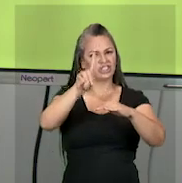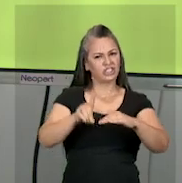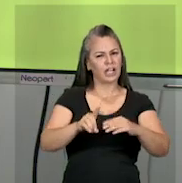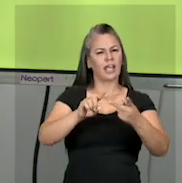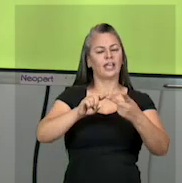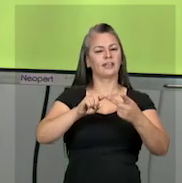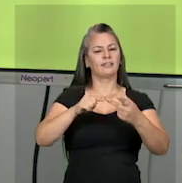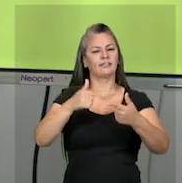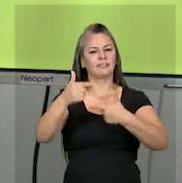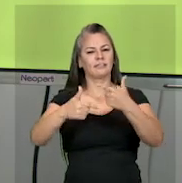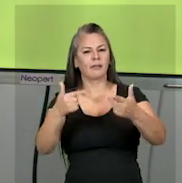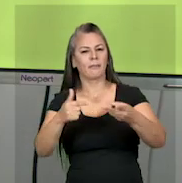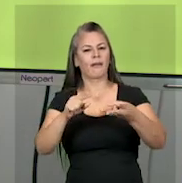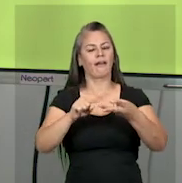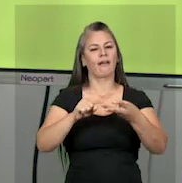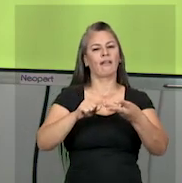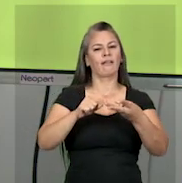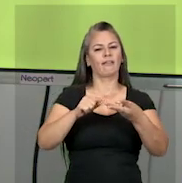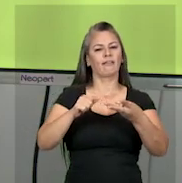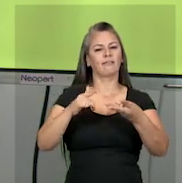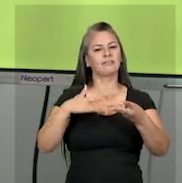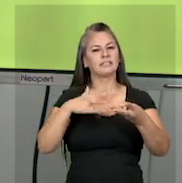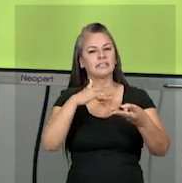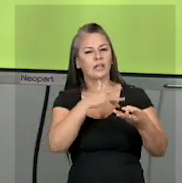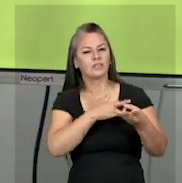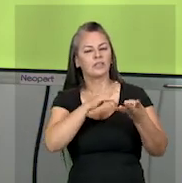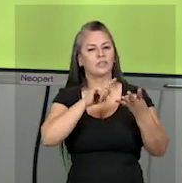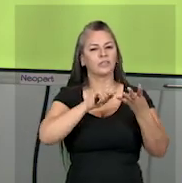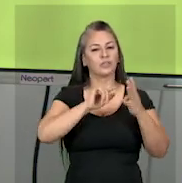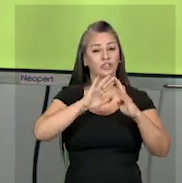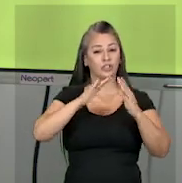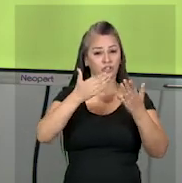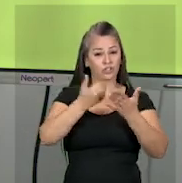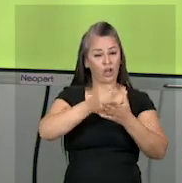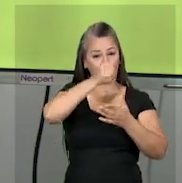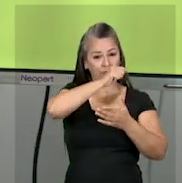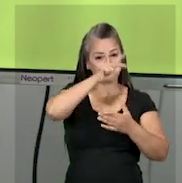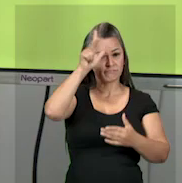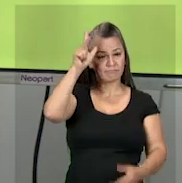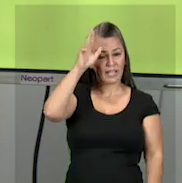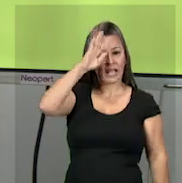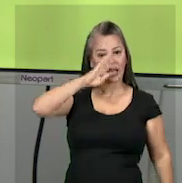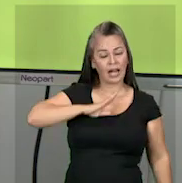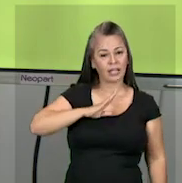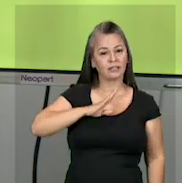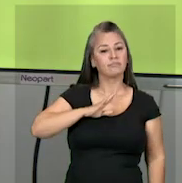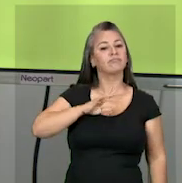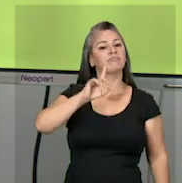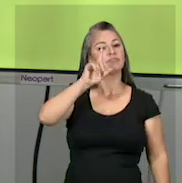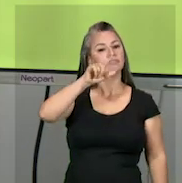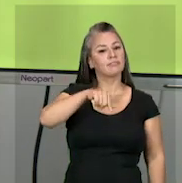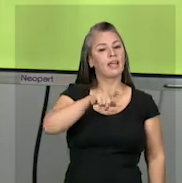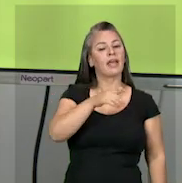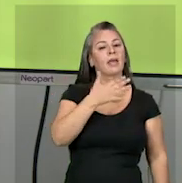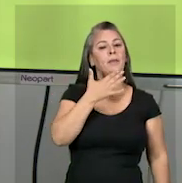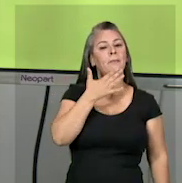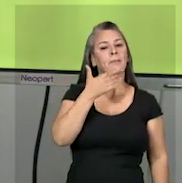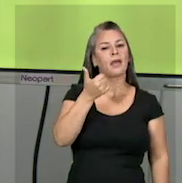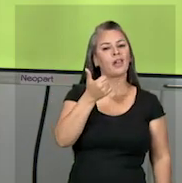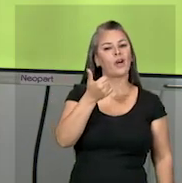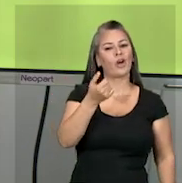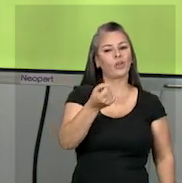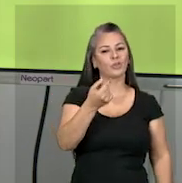trabalho, emprego, escola pública, saúde pública. Essa democracia social ela é mais igualitária do que uma